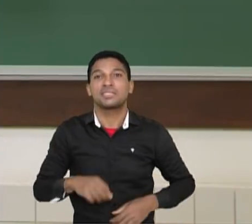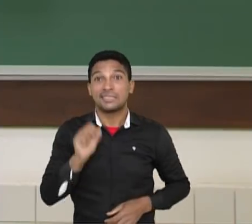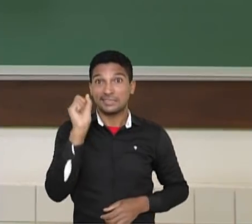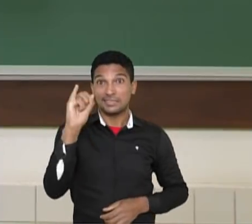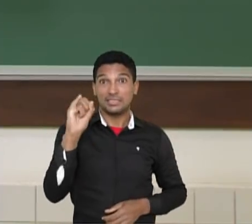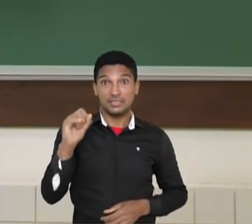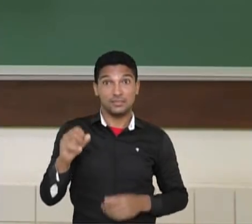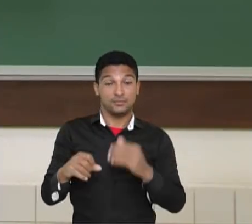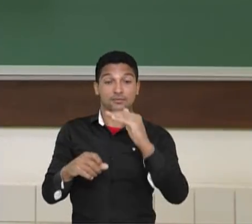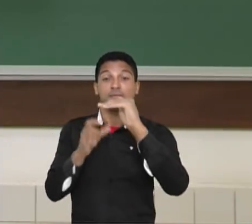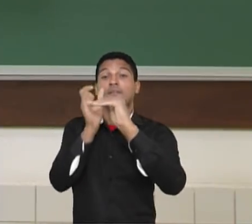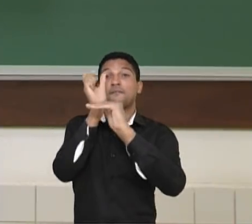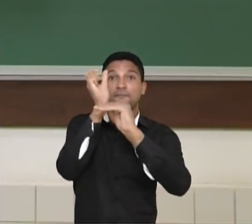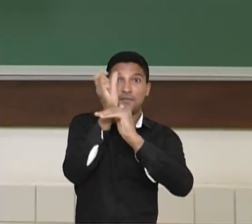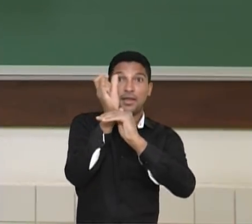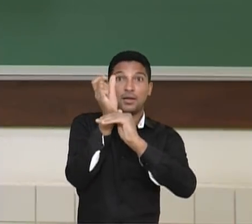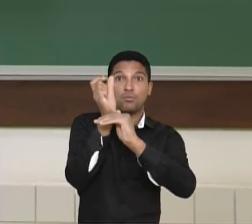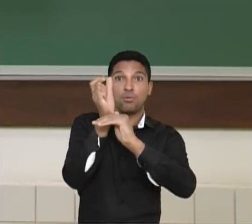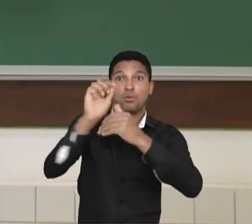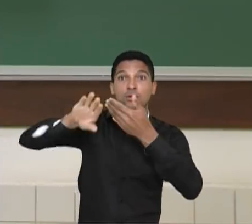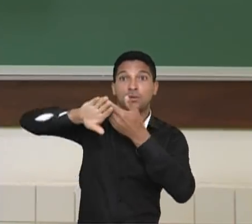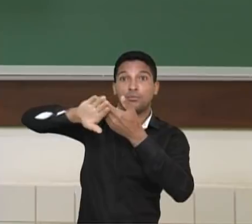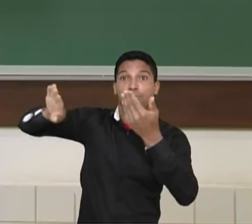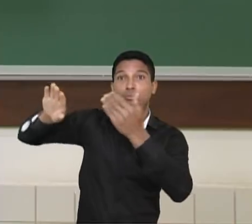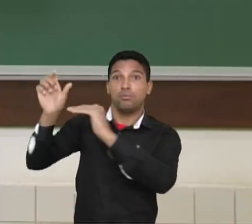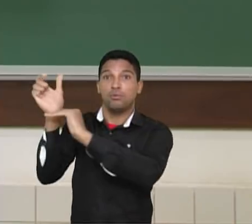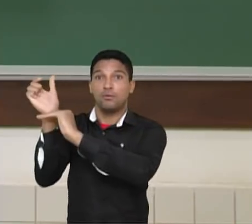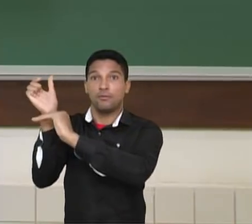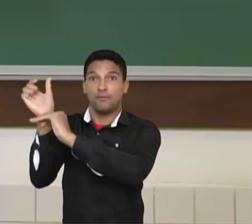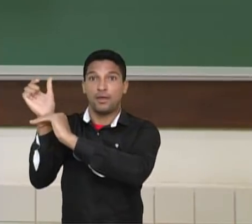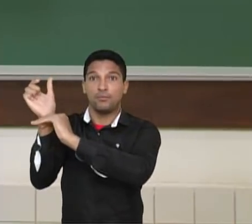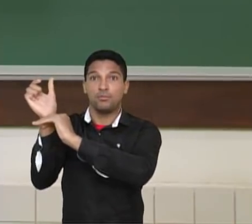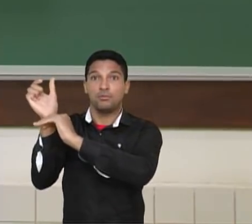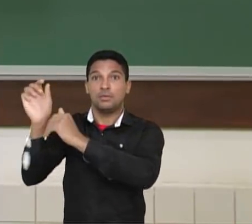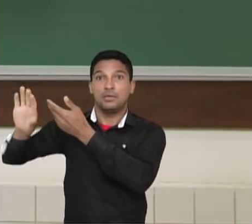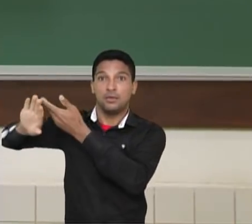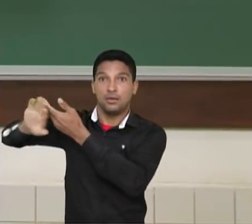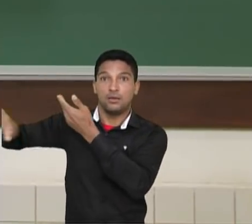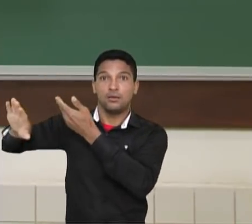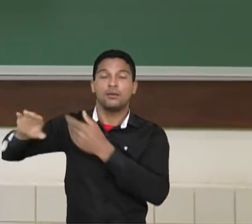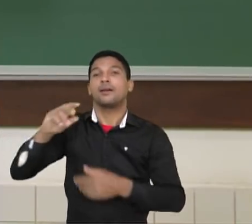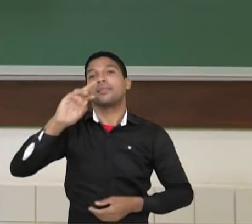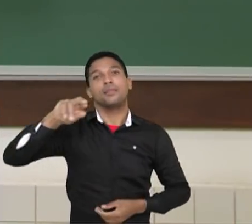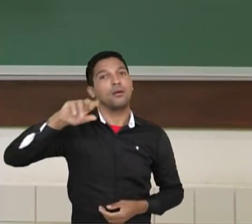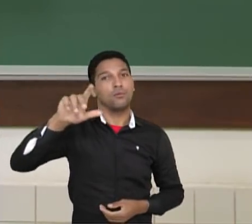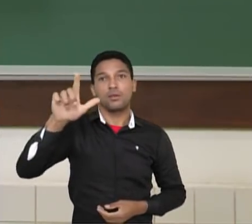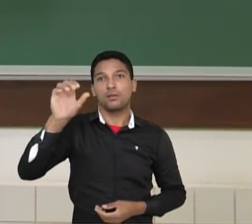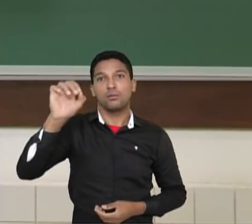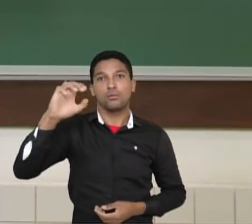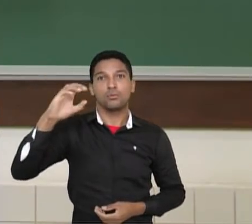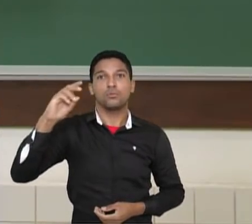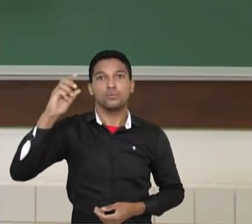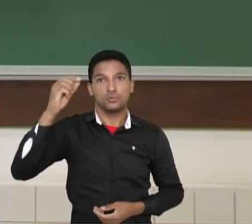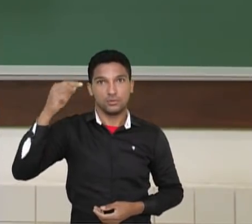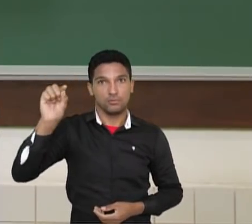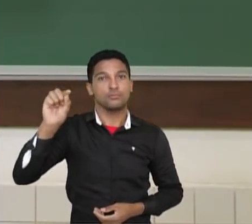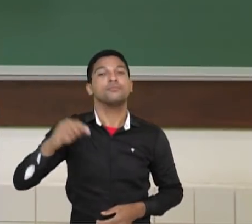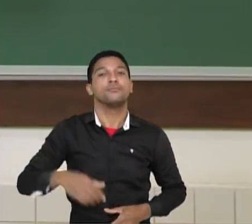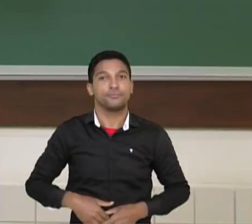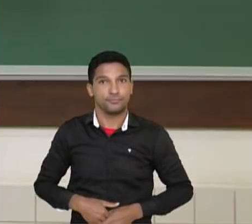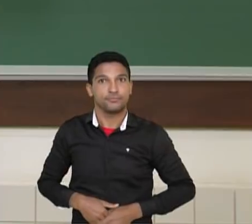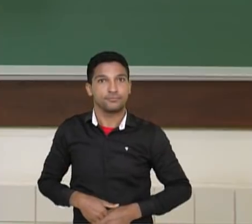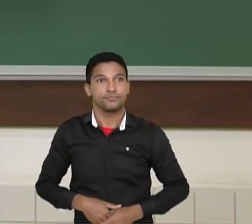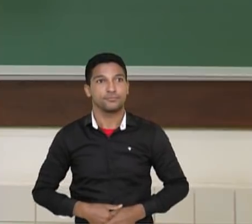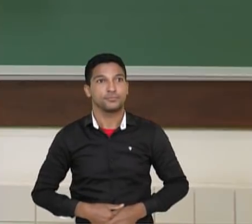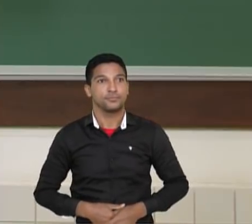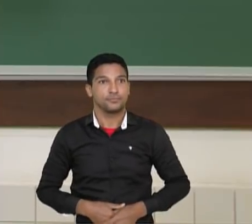locução, né? Então, ele não vai se configurar ali uma locução e nem um verbo, tá? Então, preste só atenção